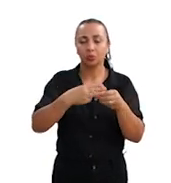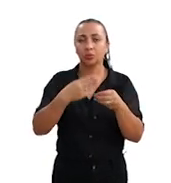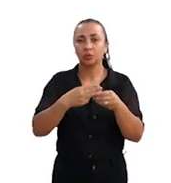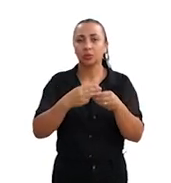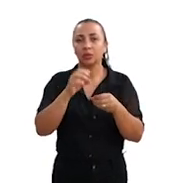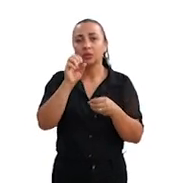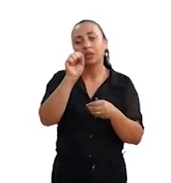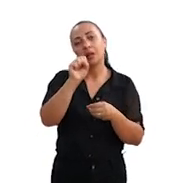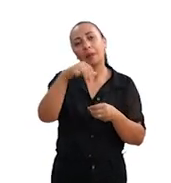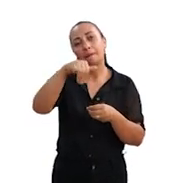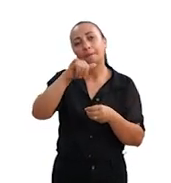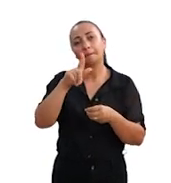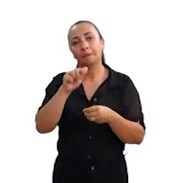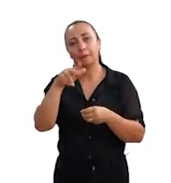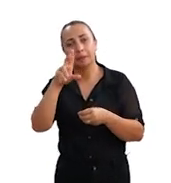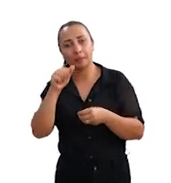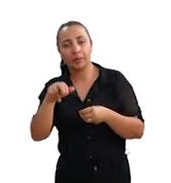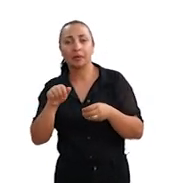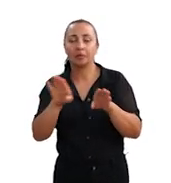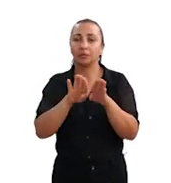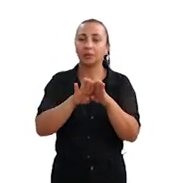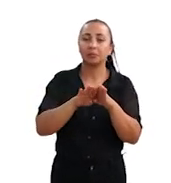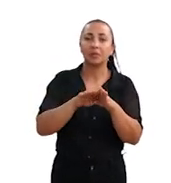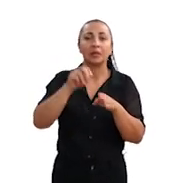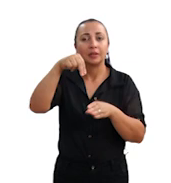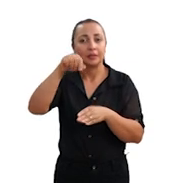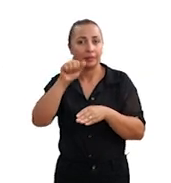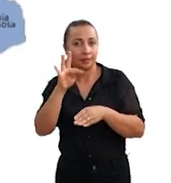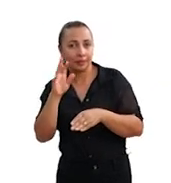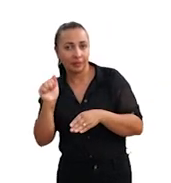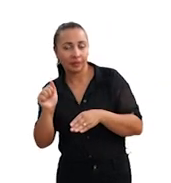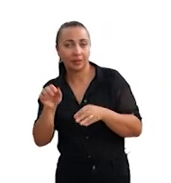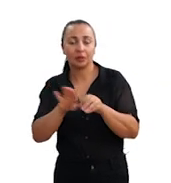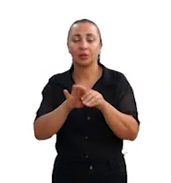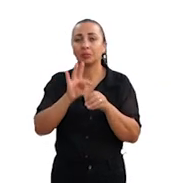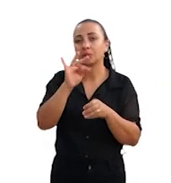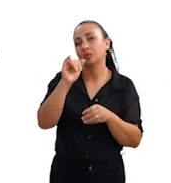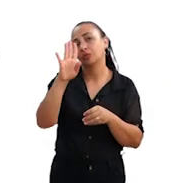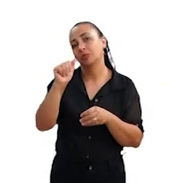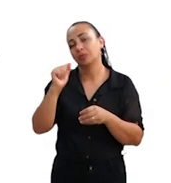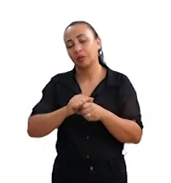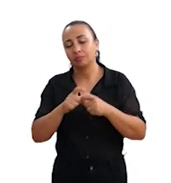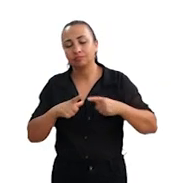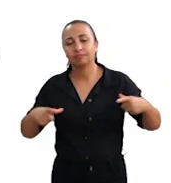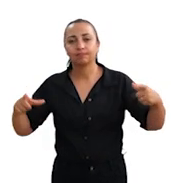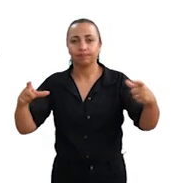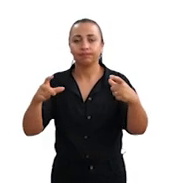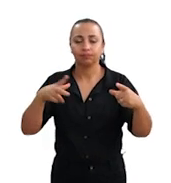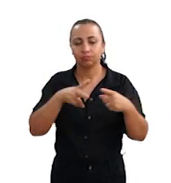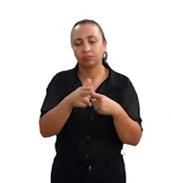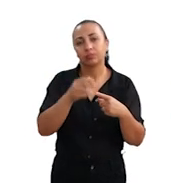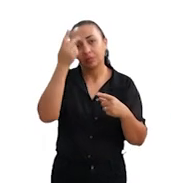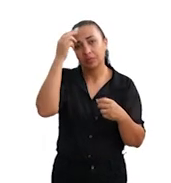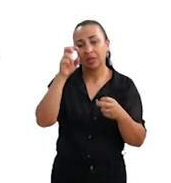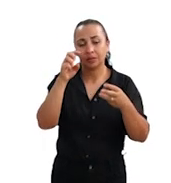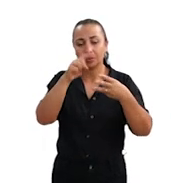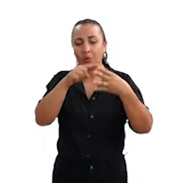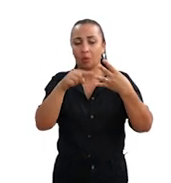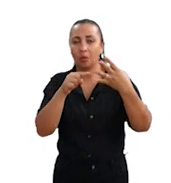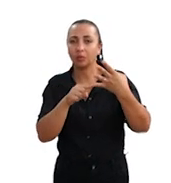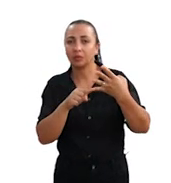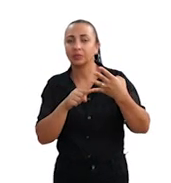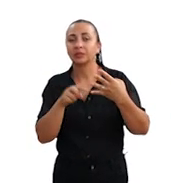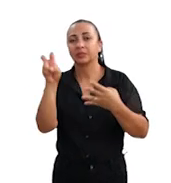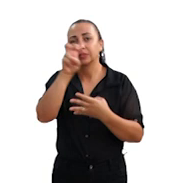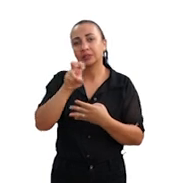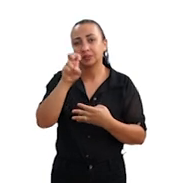dos municípios de São Miguel do Gostoso, Natal e Tibau do Sul. Posteriormente, nós ampliamos esse recorte para os 5